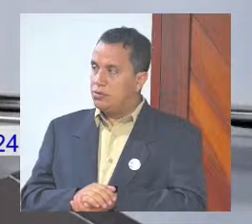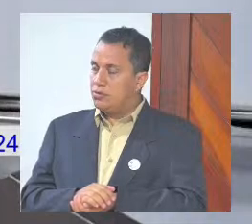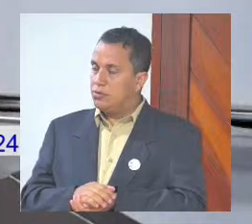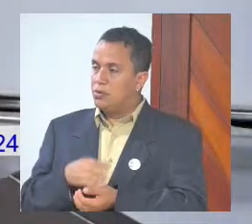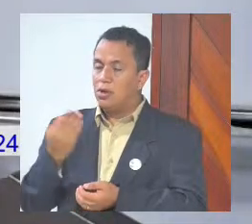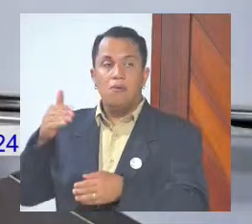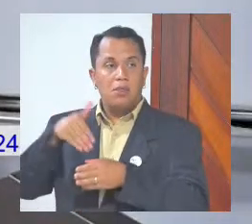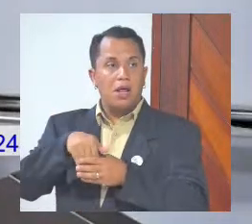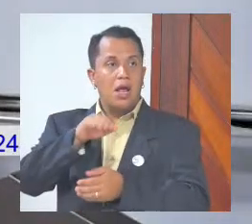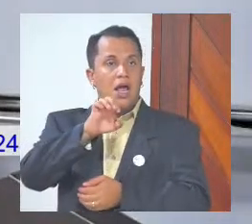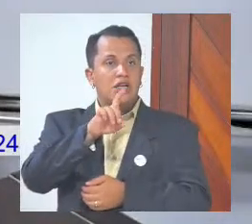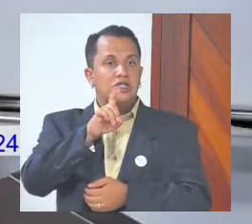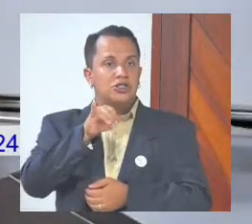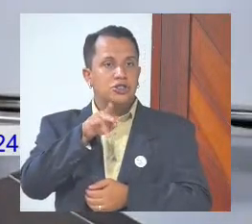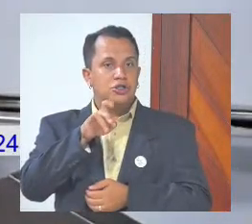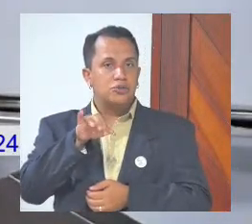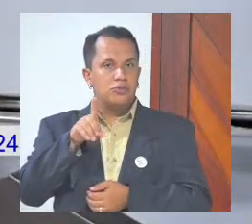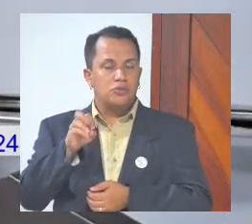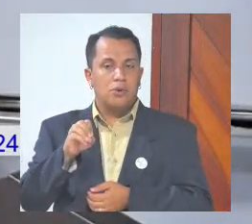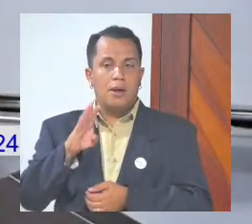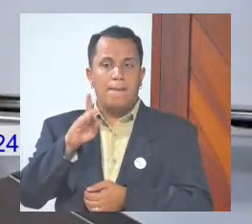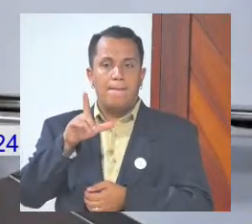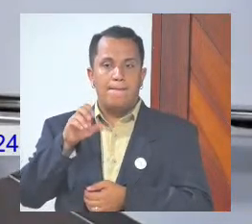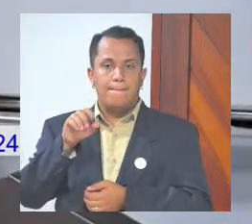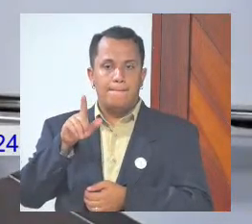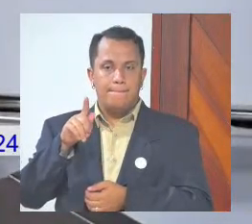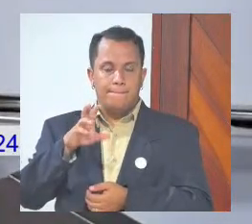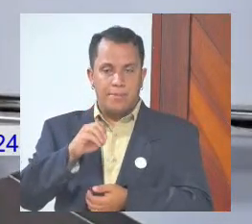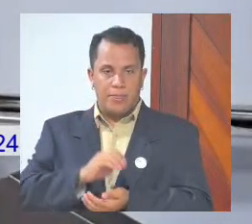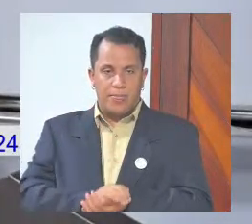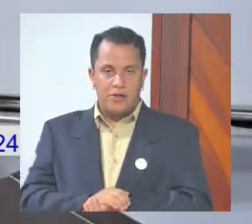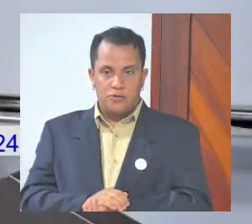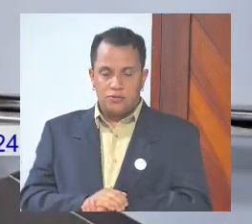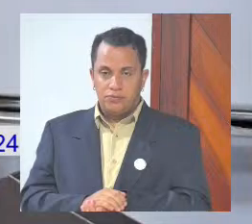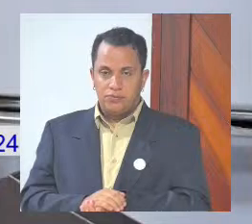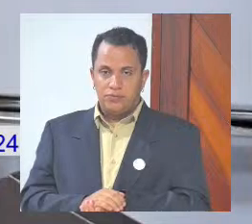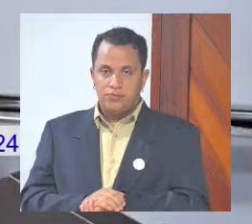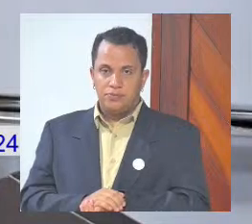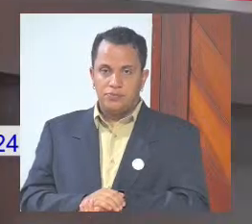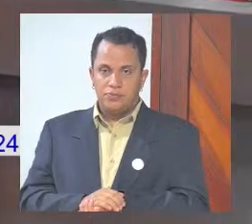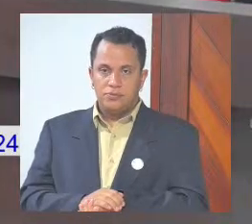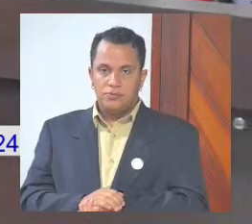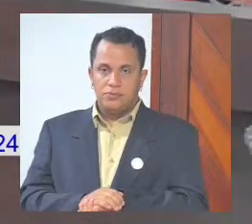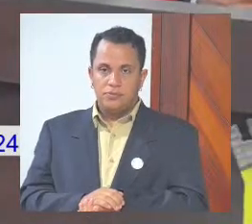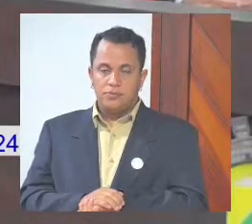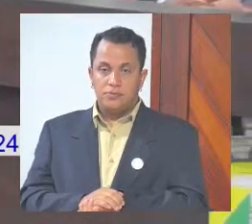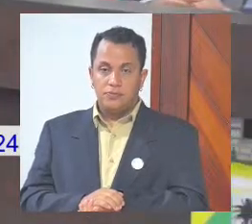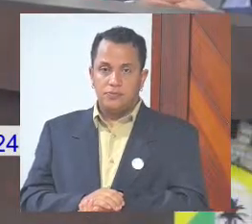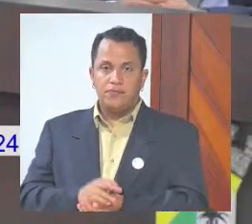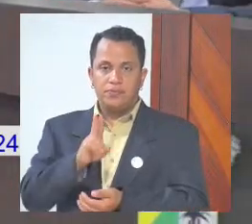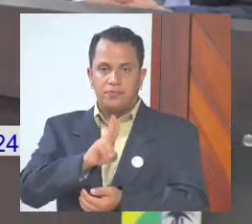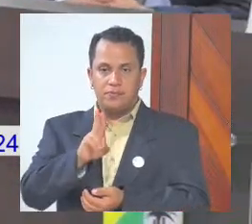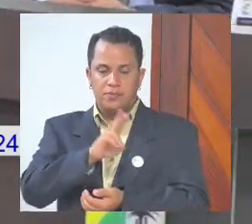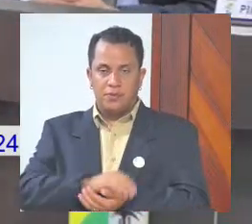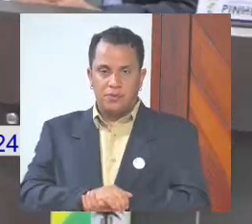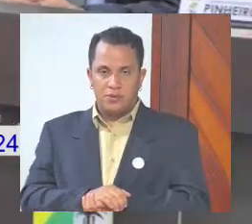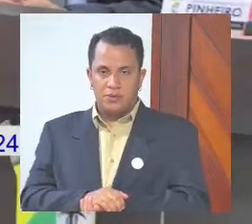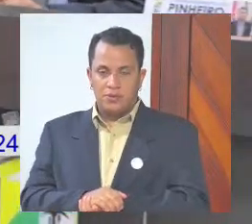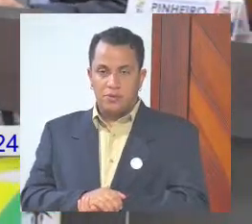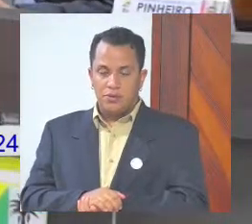Aí foi o vereador Ednildo usando o bloco parlamentar. O vereador Riba vai usar o bloco? Ou desistiu?